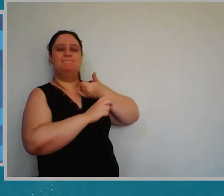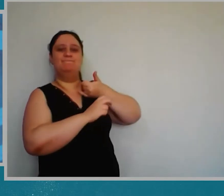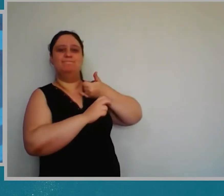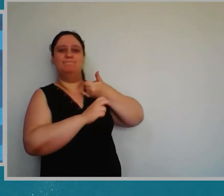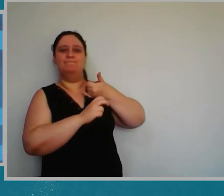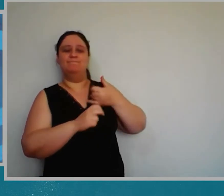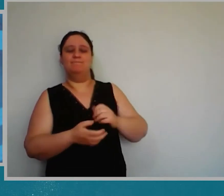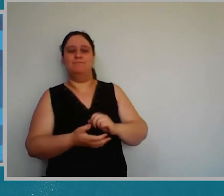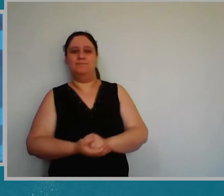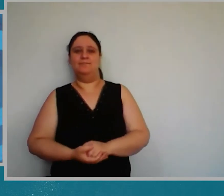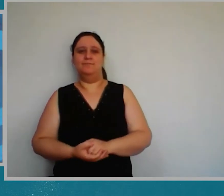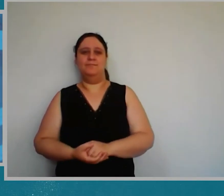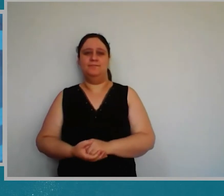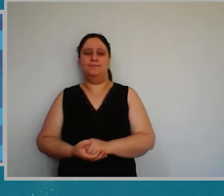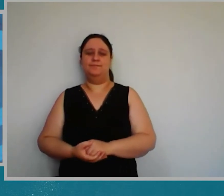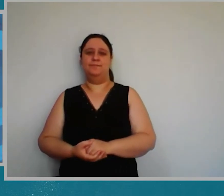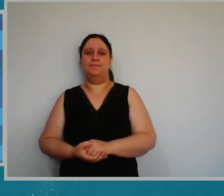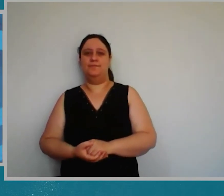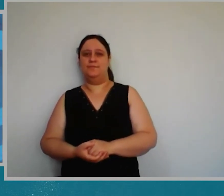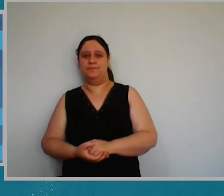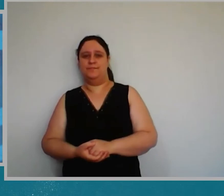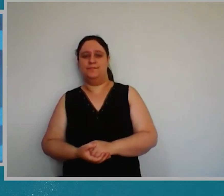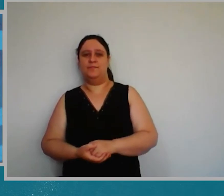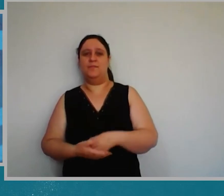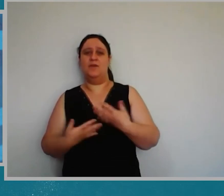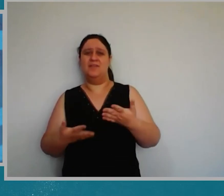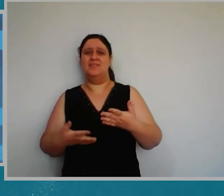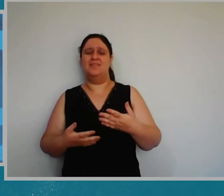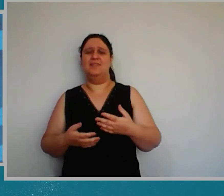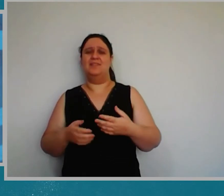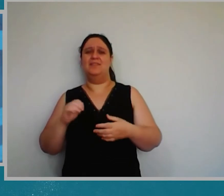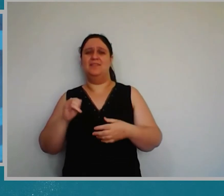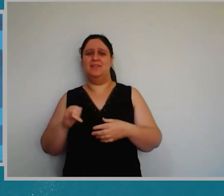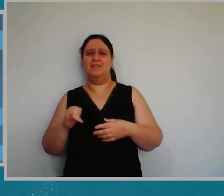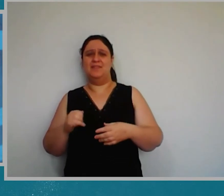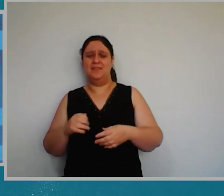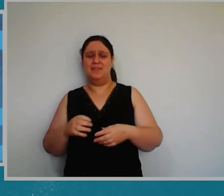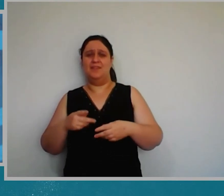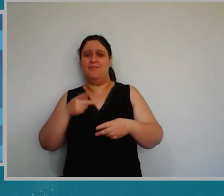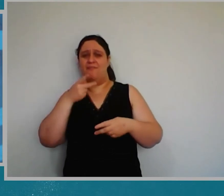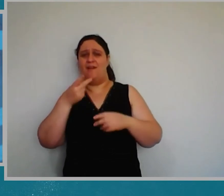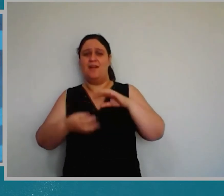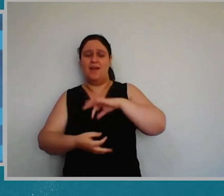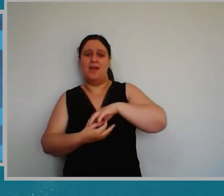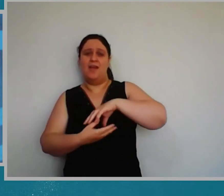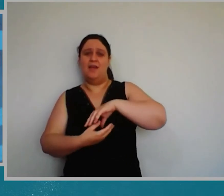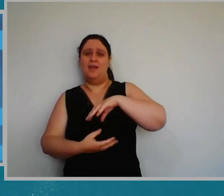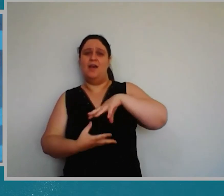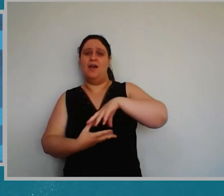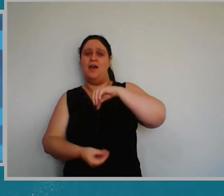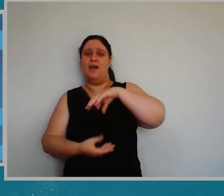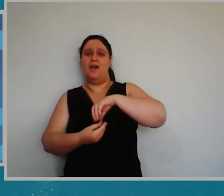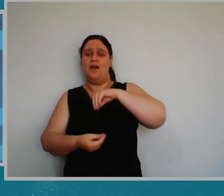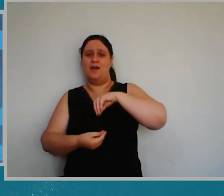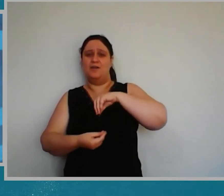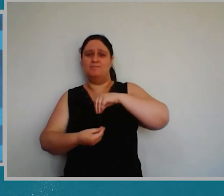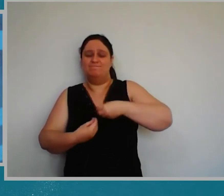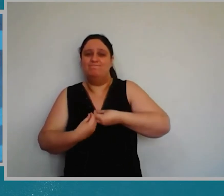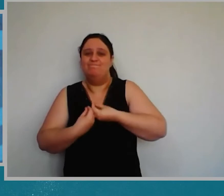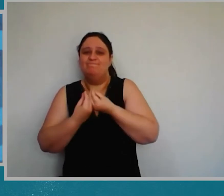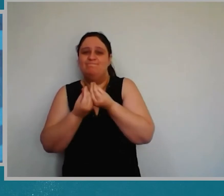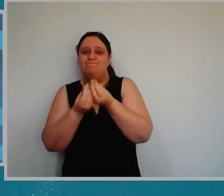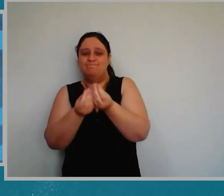que ameaça, ou falar injurioso, se abrires a tua alma ao faminto e fartares a tua